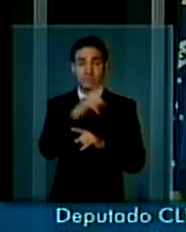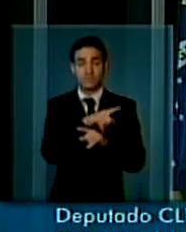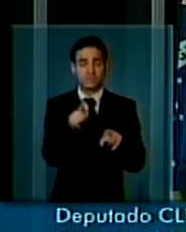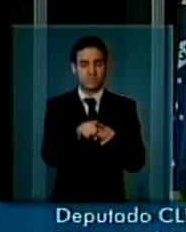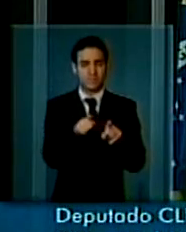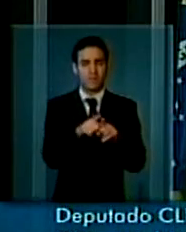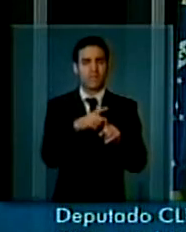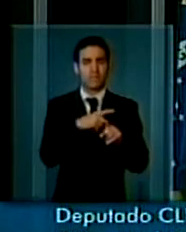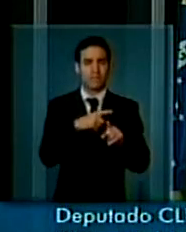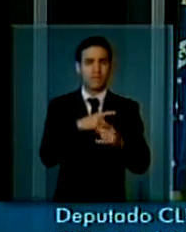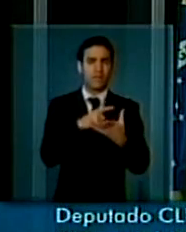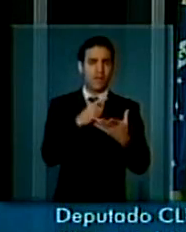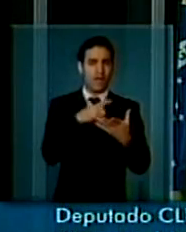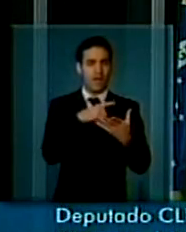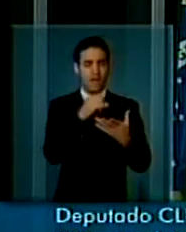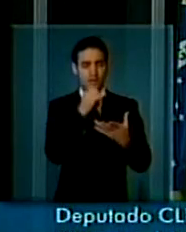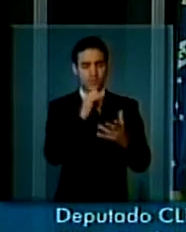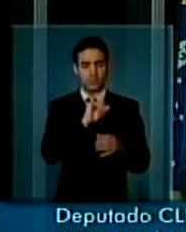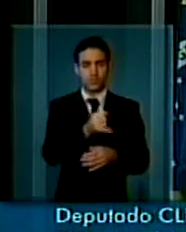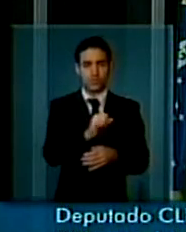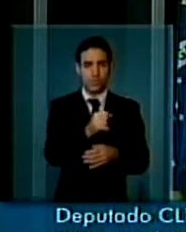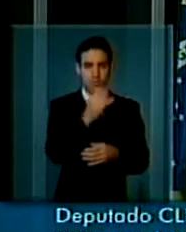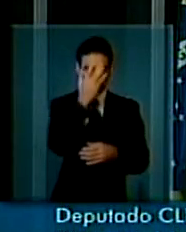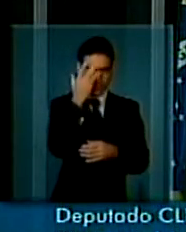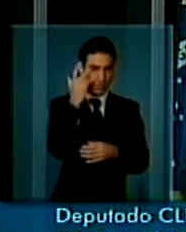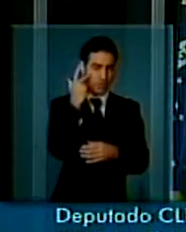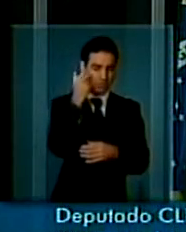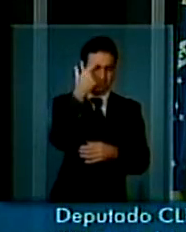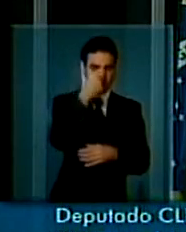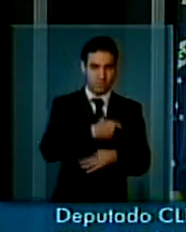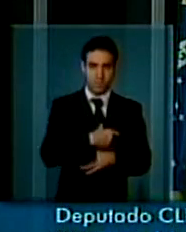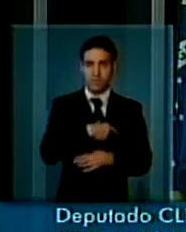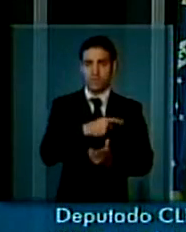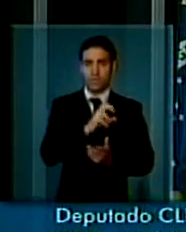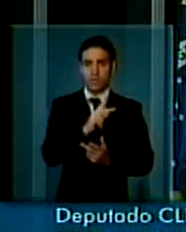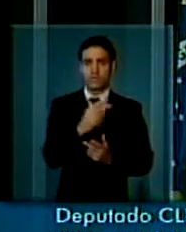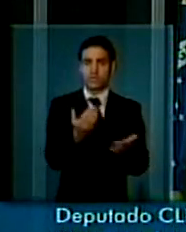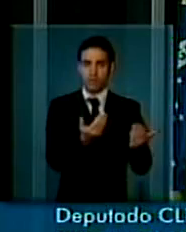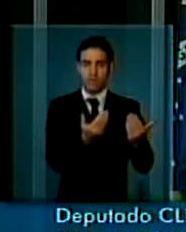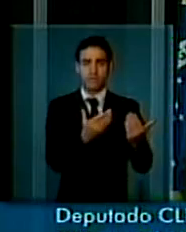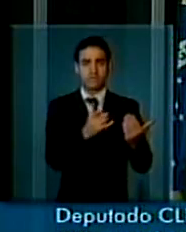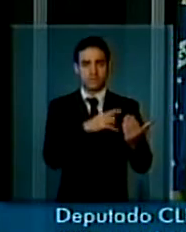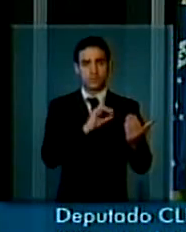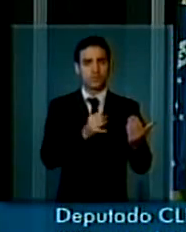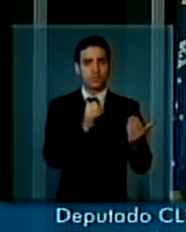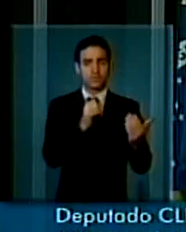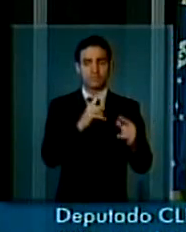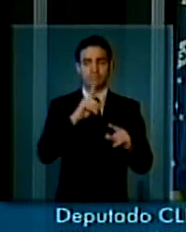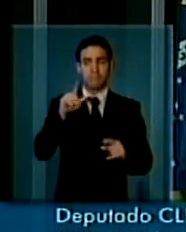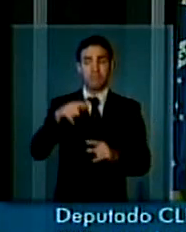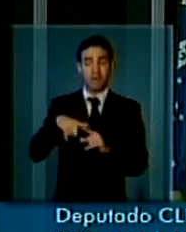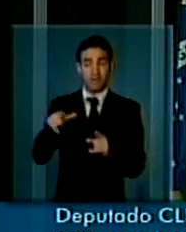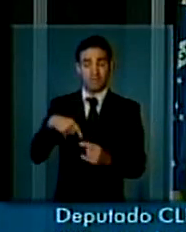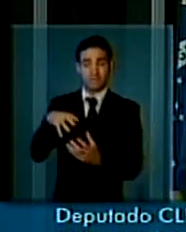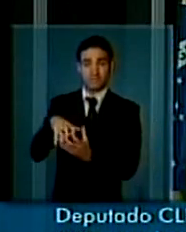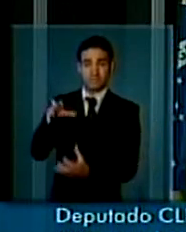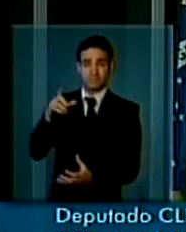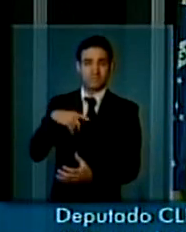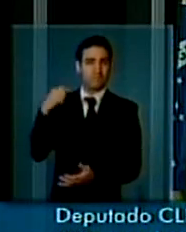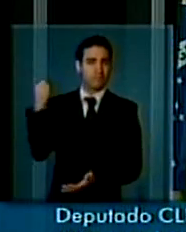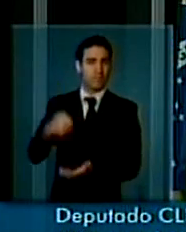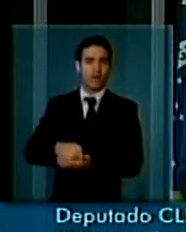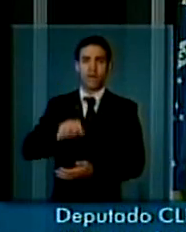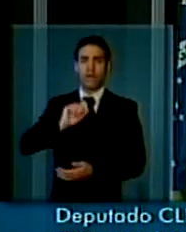índice diferenciado de correção. E aí, com tudo isso, nós entendemos que é a burguesia financeira brasileira